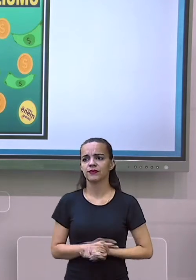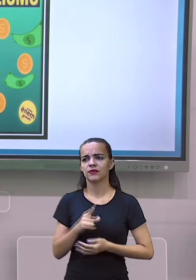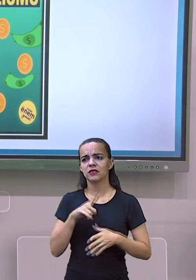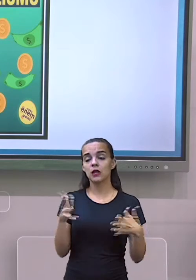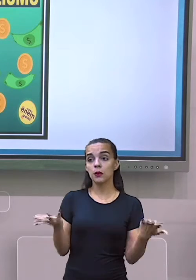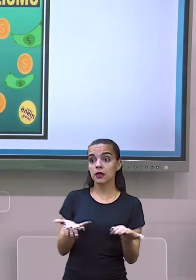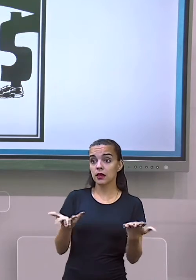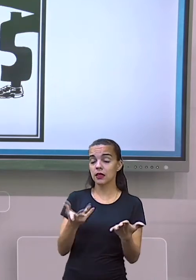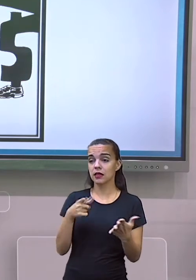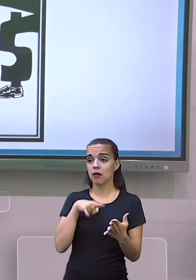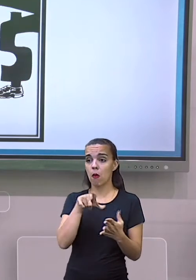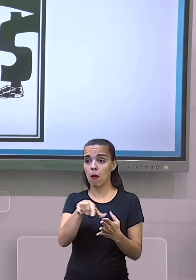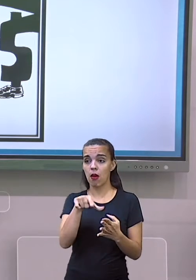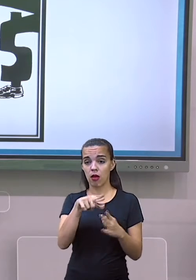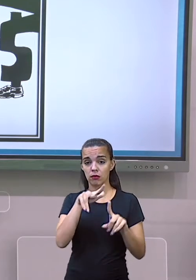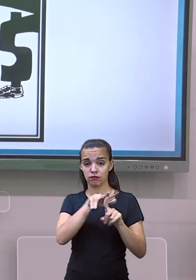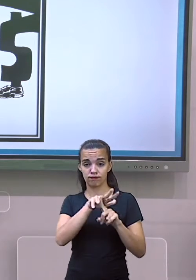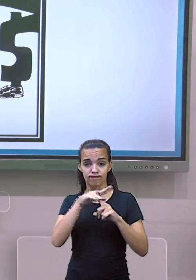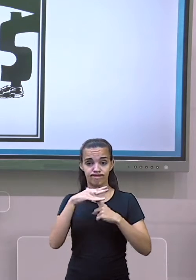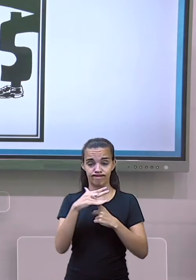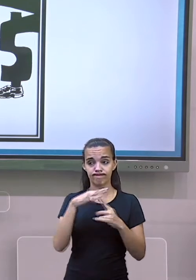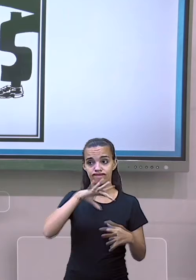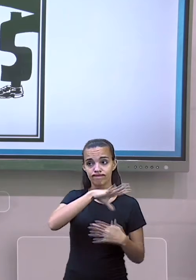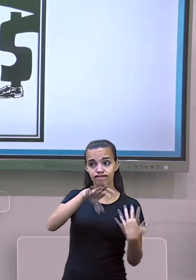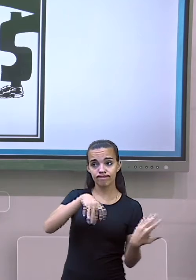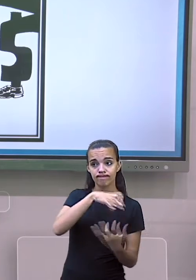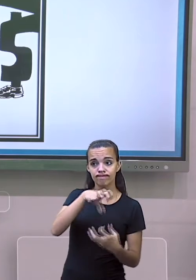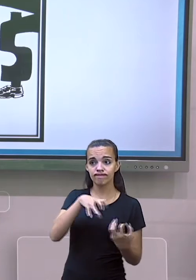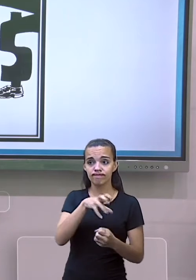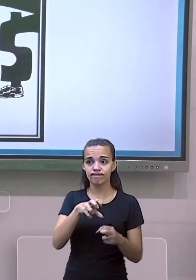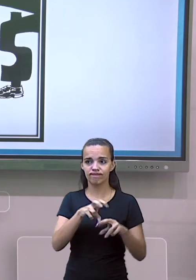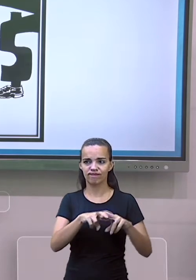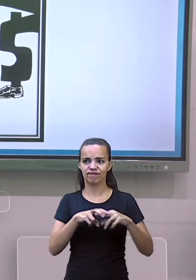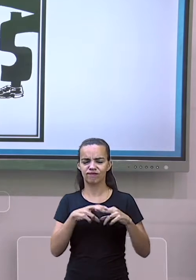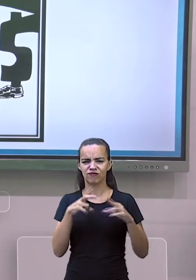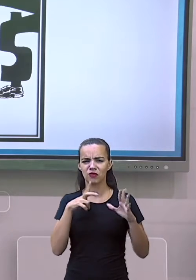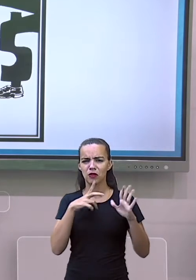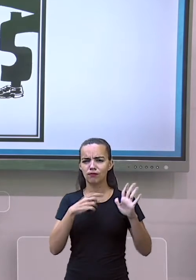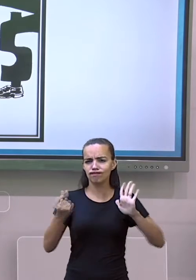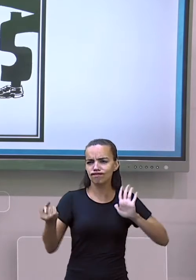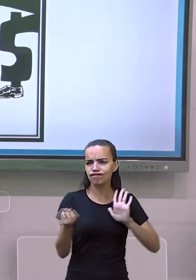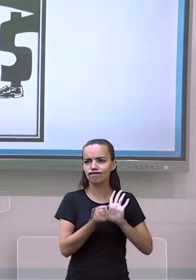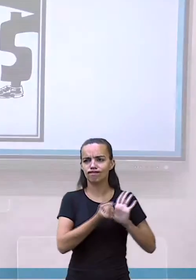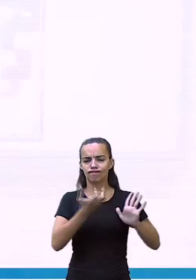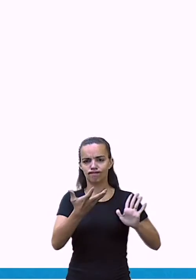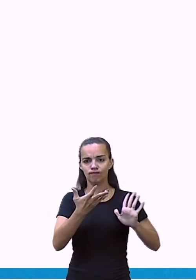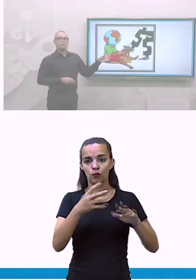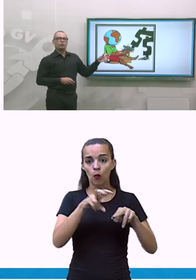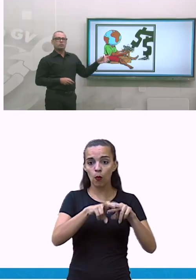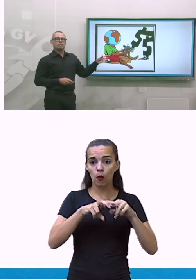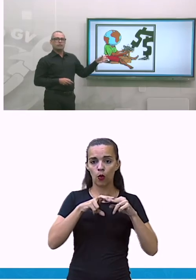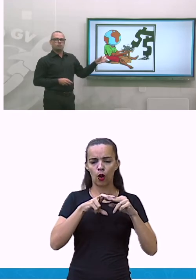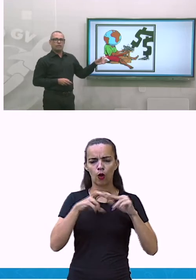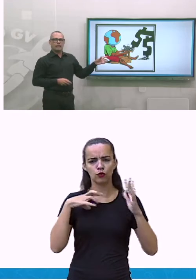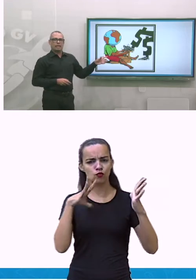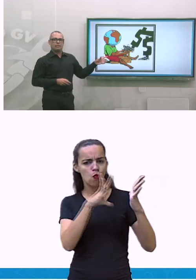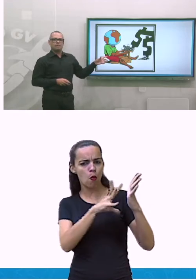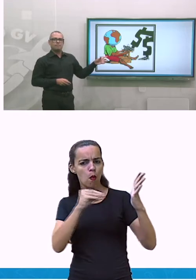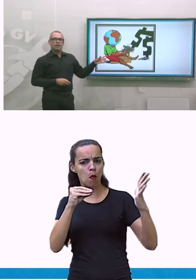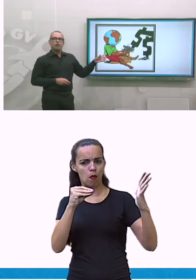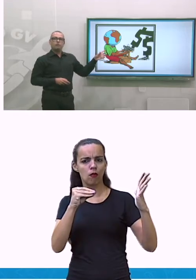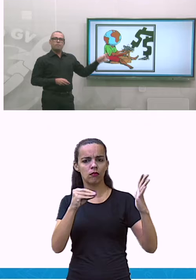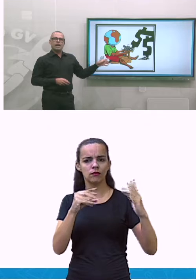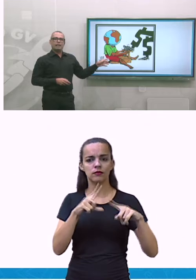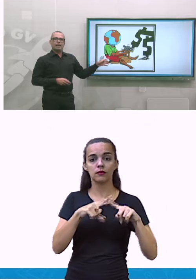Revolução Industrial, embora seja um marco de modernização da produção de